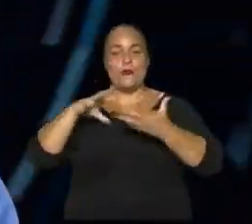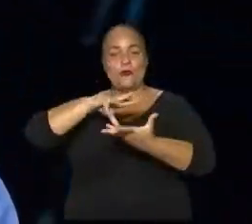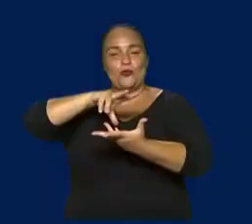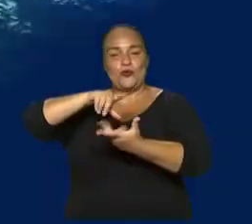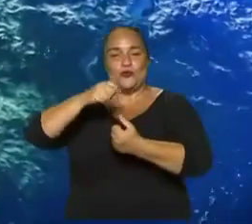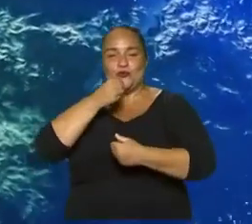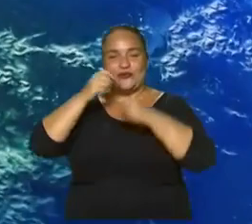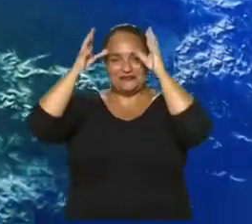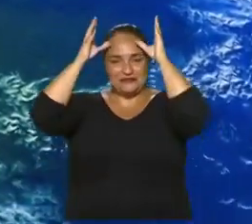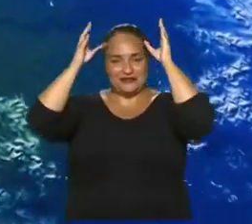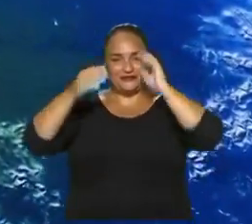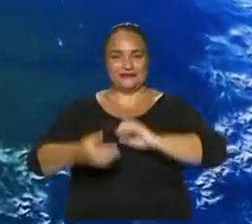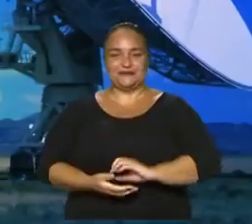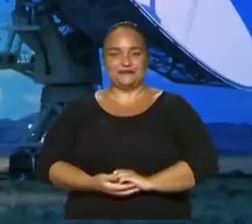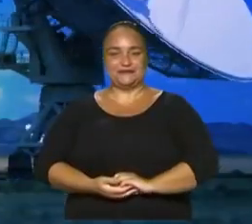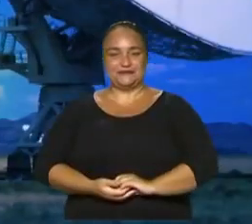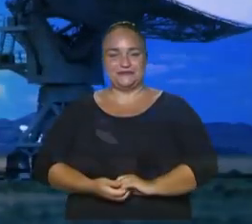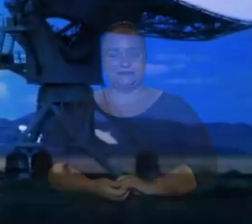conhecimento.